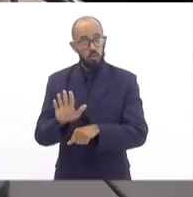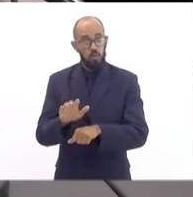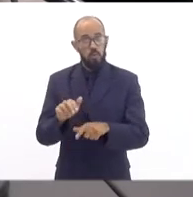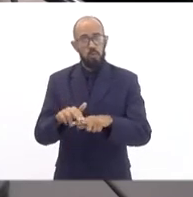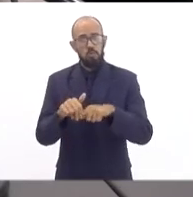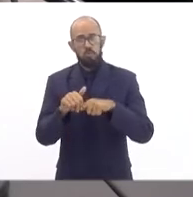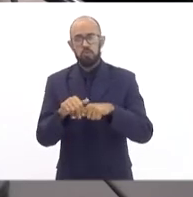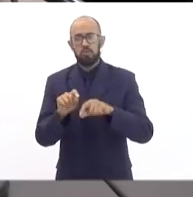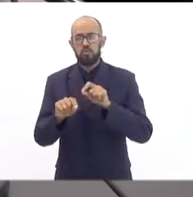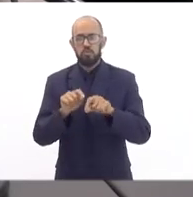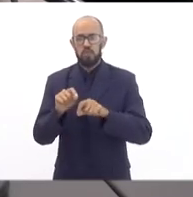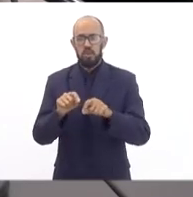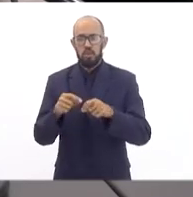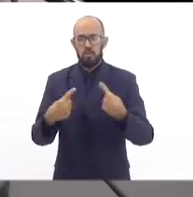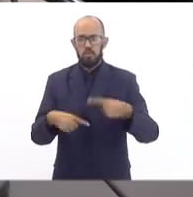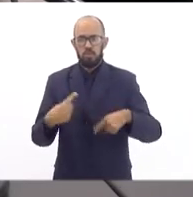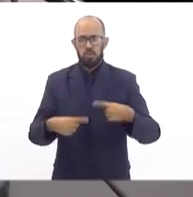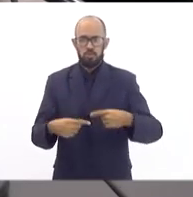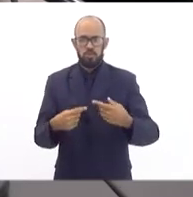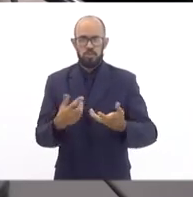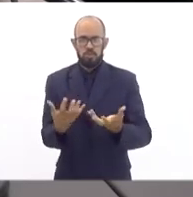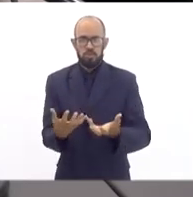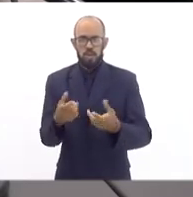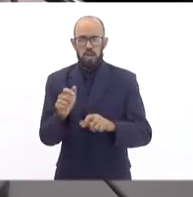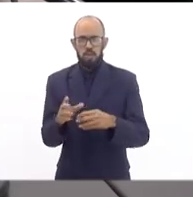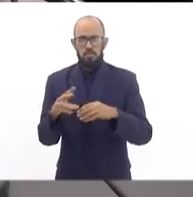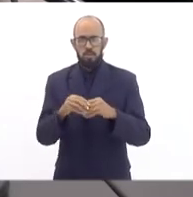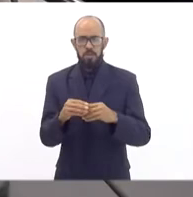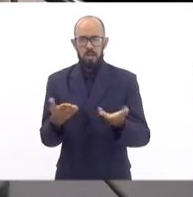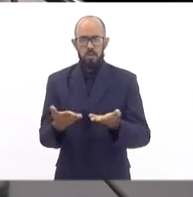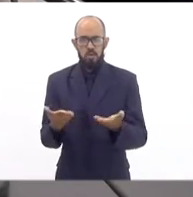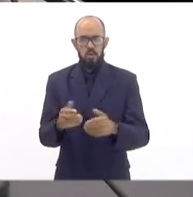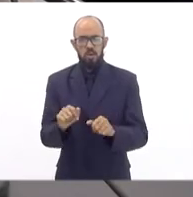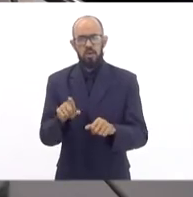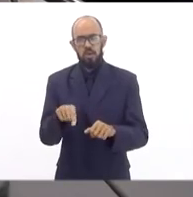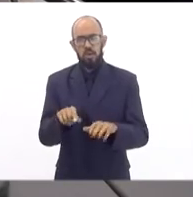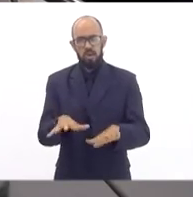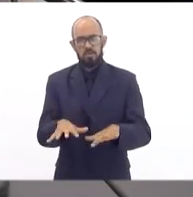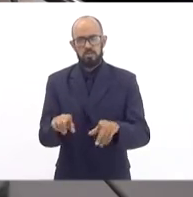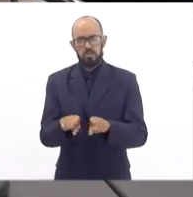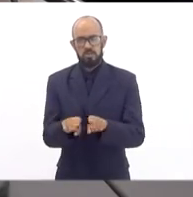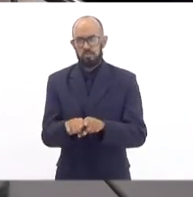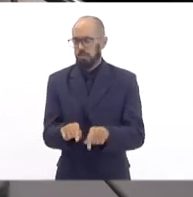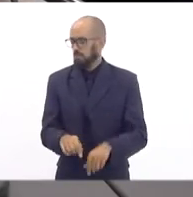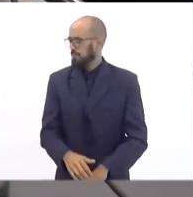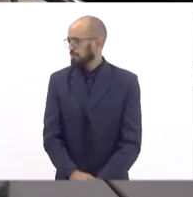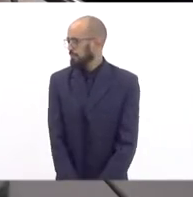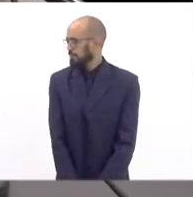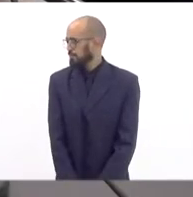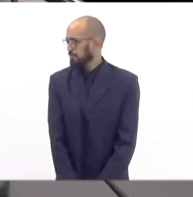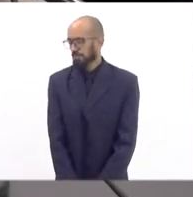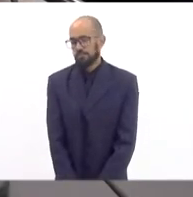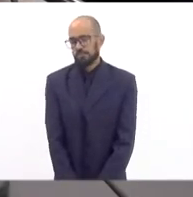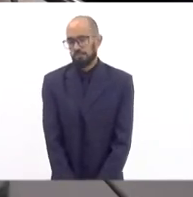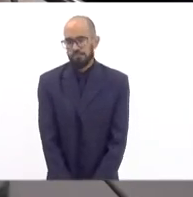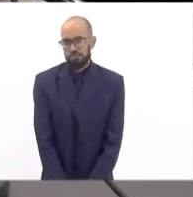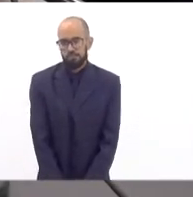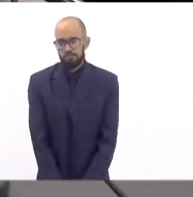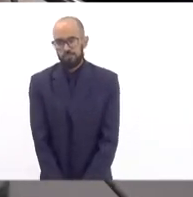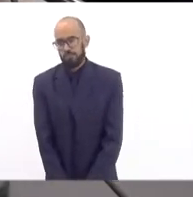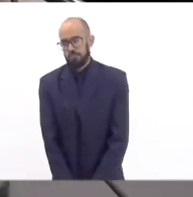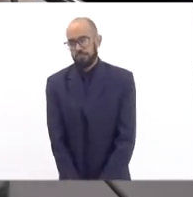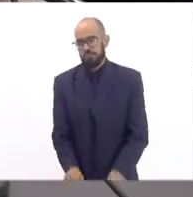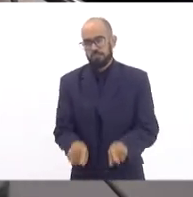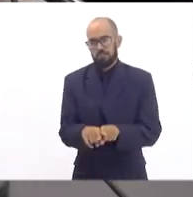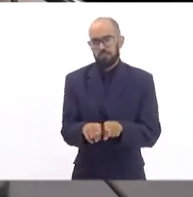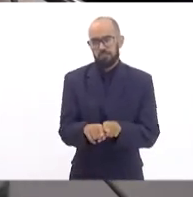tarifária que se pretende implementar passa também por isso. Tá? É mais ou menos isso. E o do